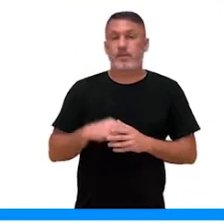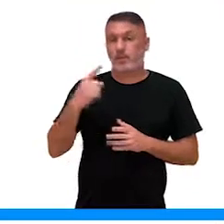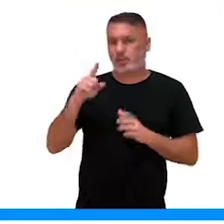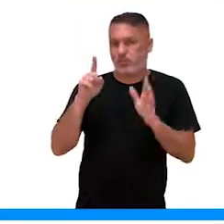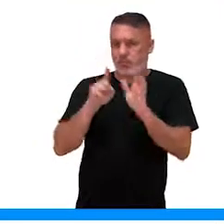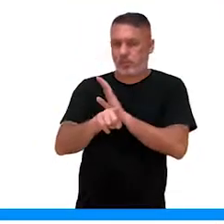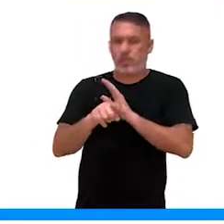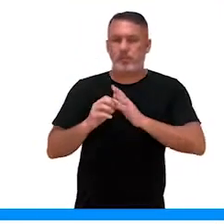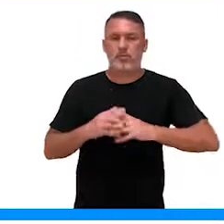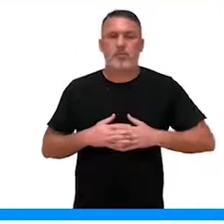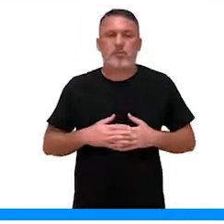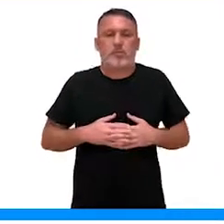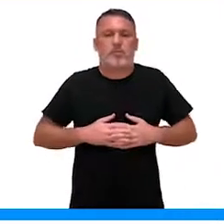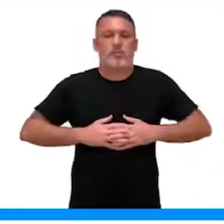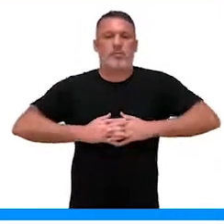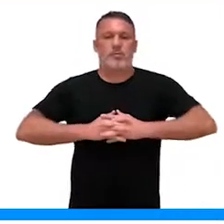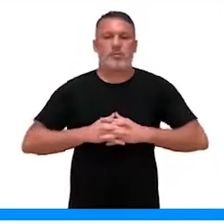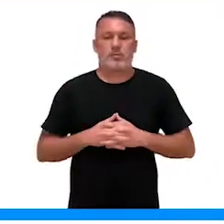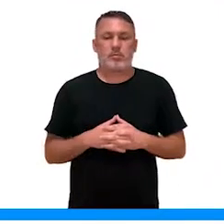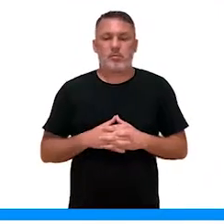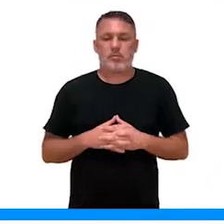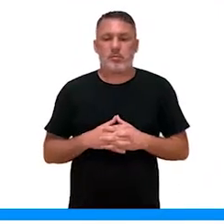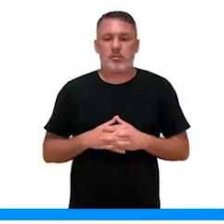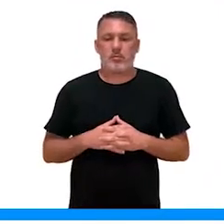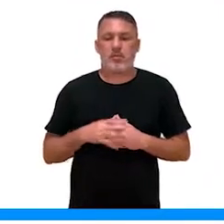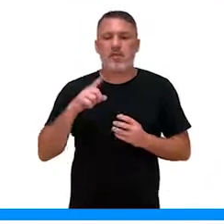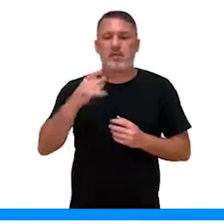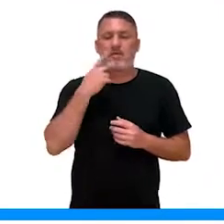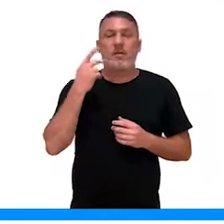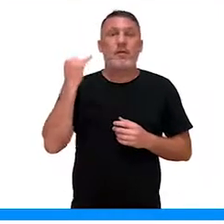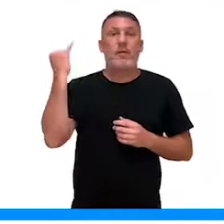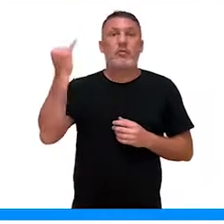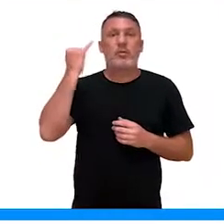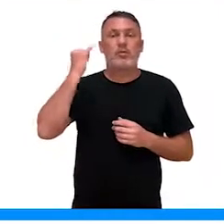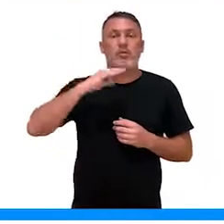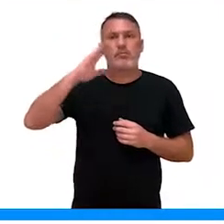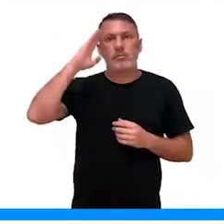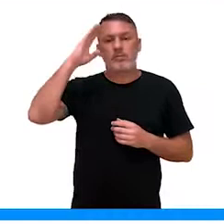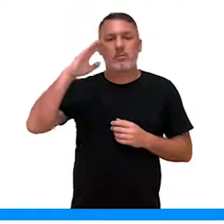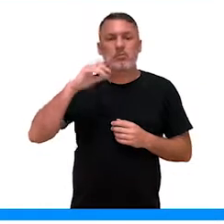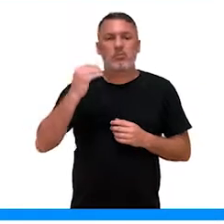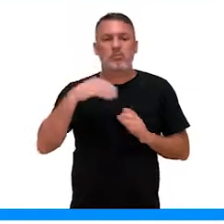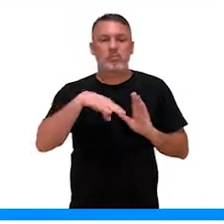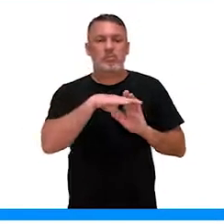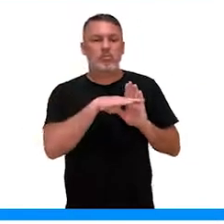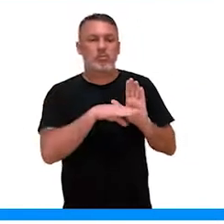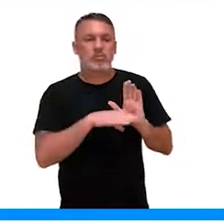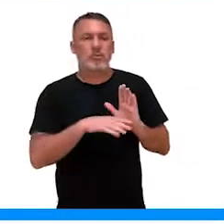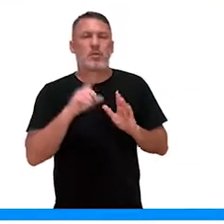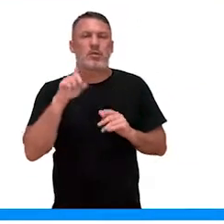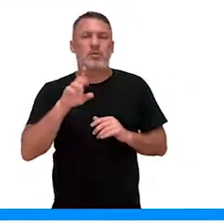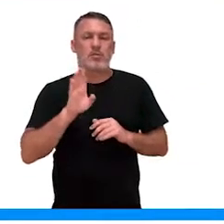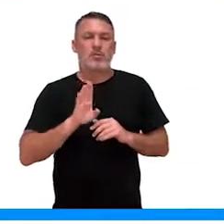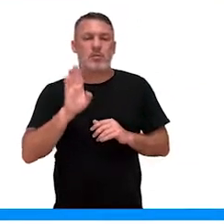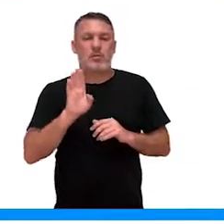Uma questãozinha, está falando aí do importante princípio da biologia relacionado à transmissão de caracteres